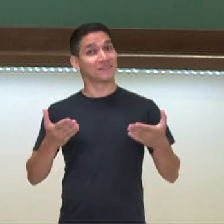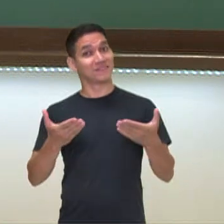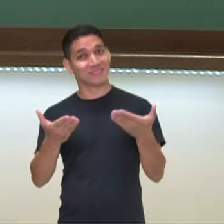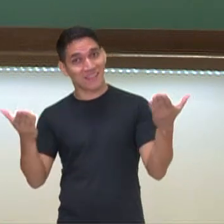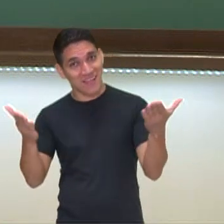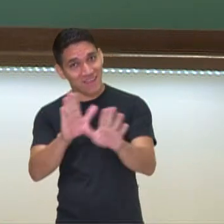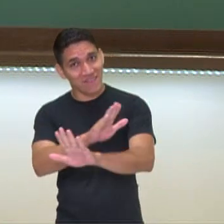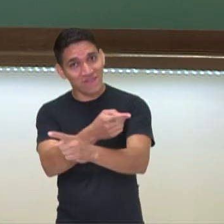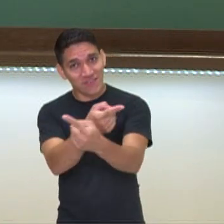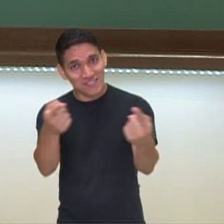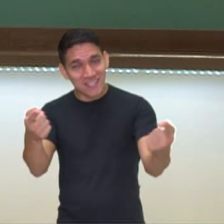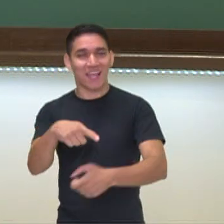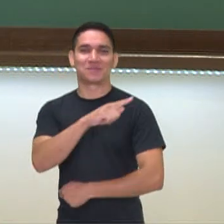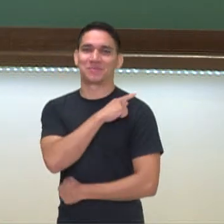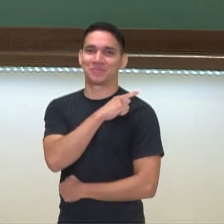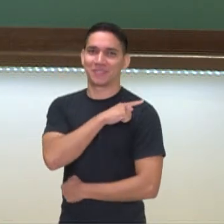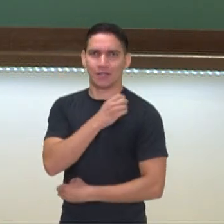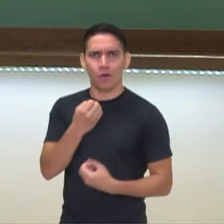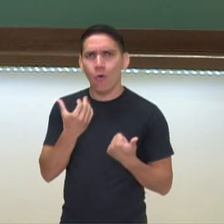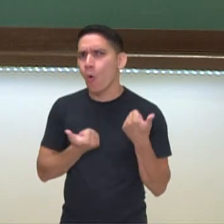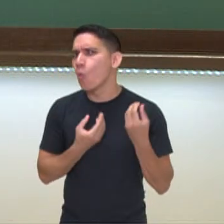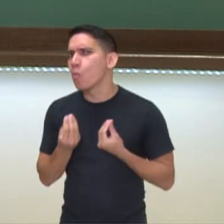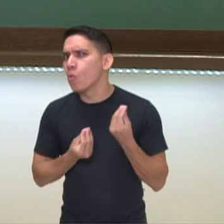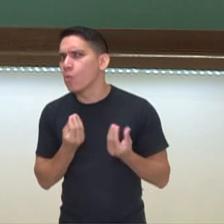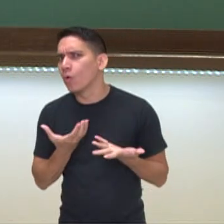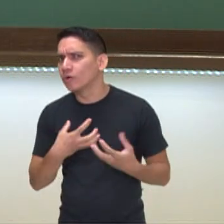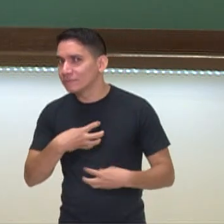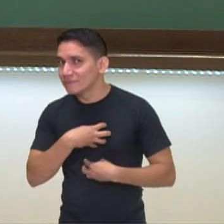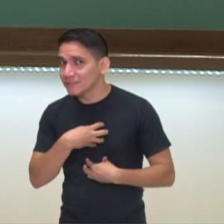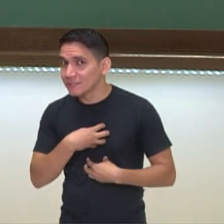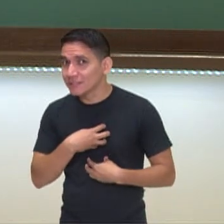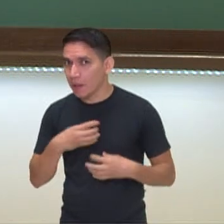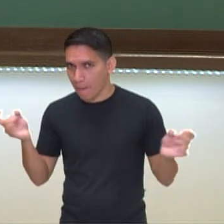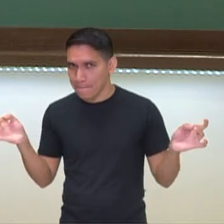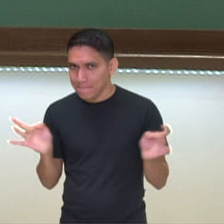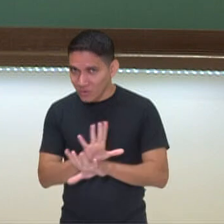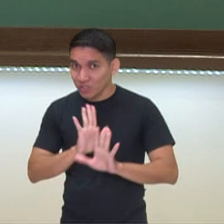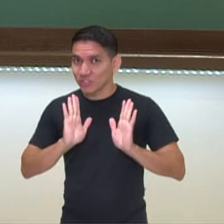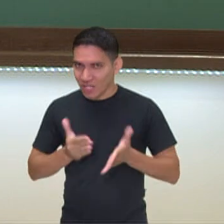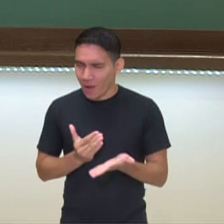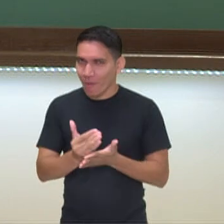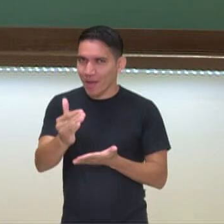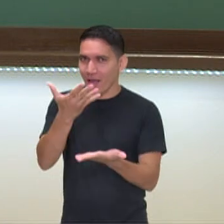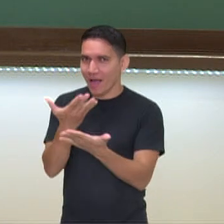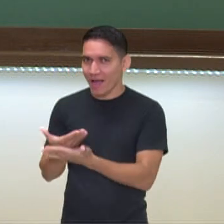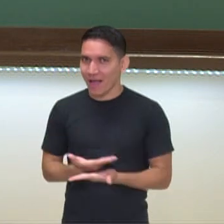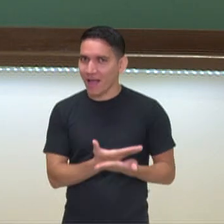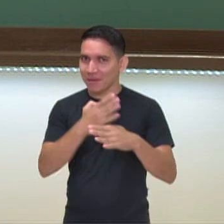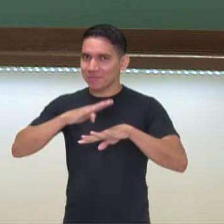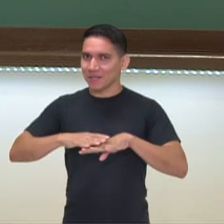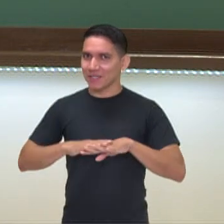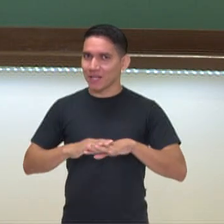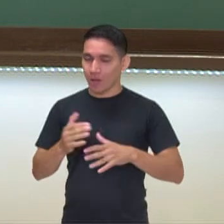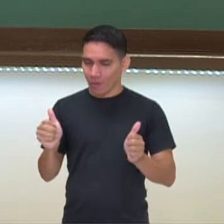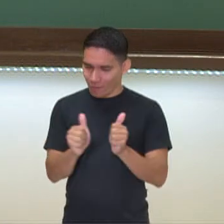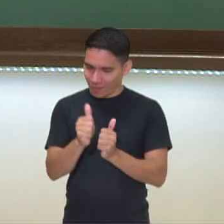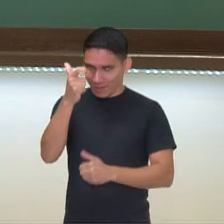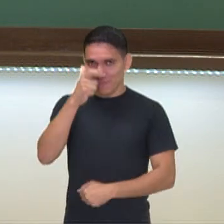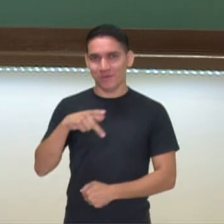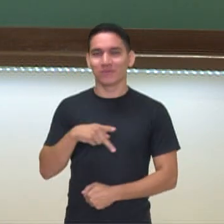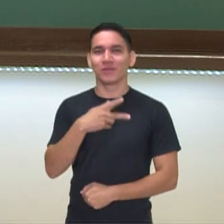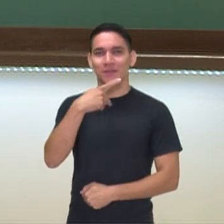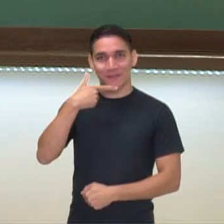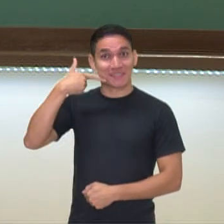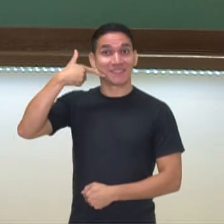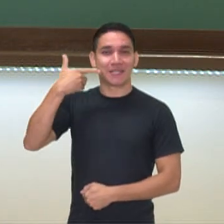E aí, galerinha da primeira série, como é que vocês estão? Prontinho para mais uma aula de matemática aqui com a professora Neomar? Vamos estudar um